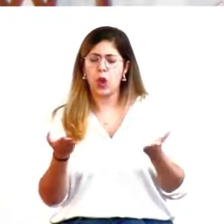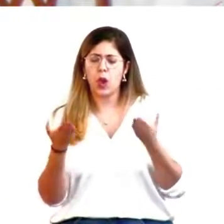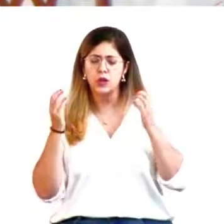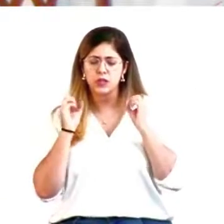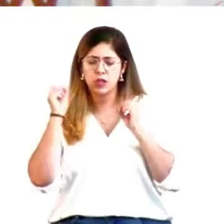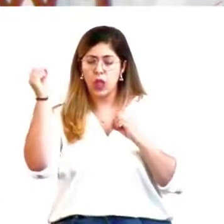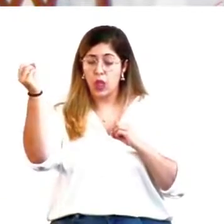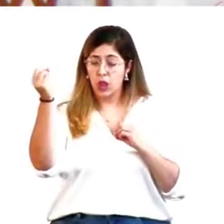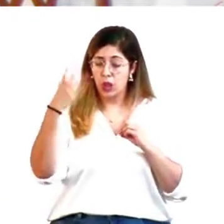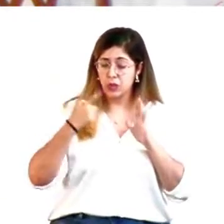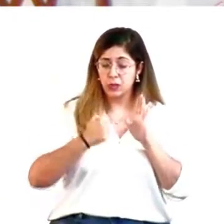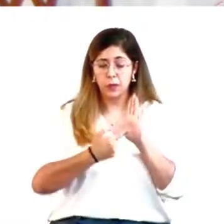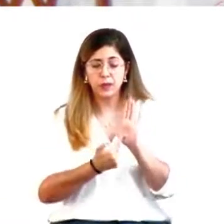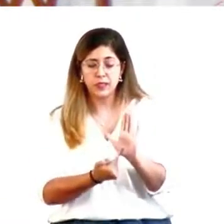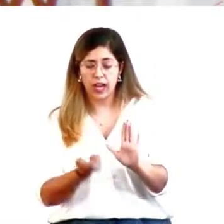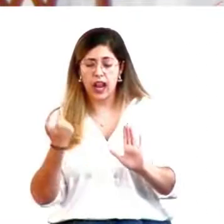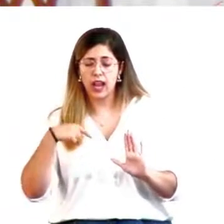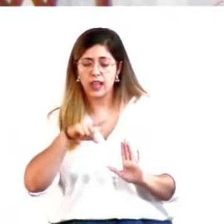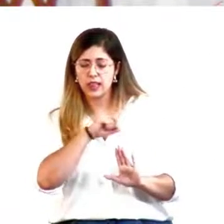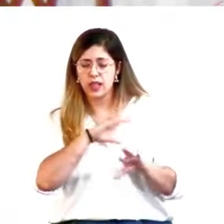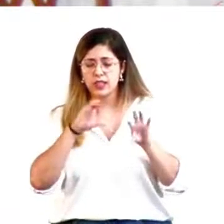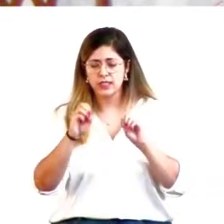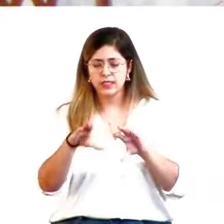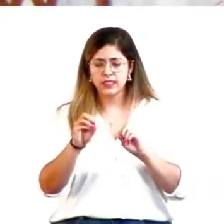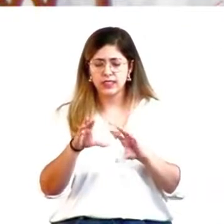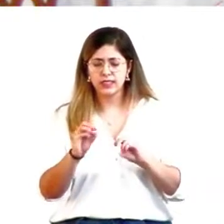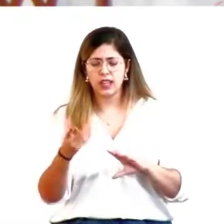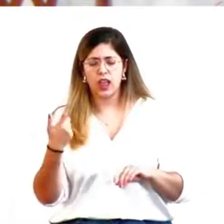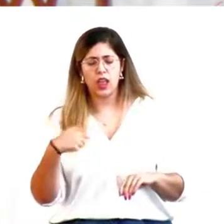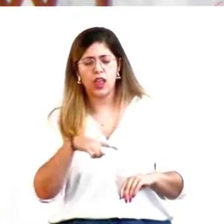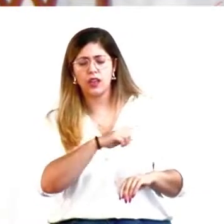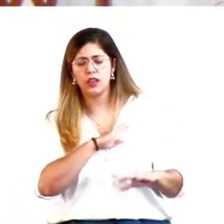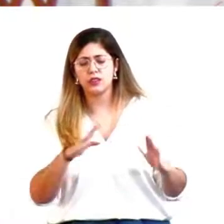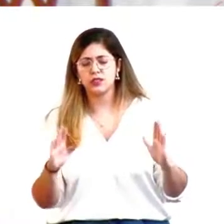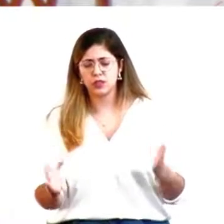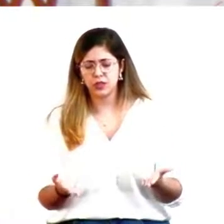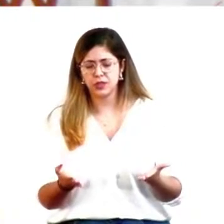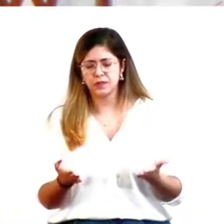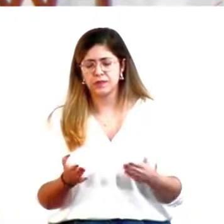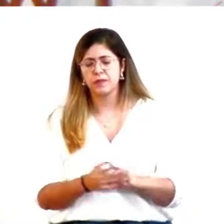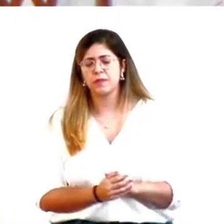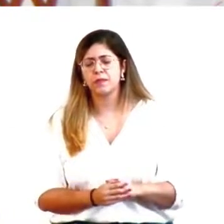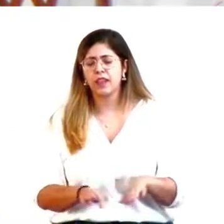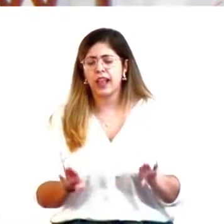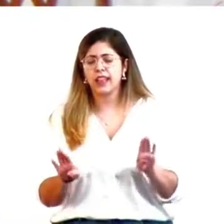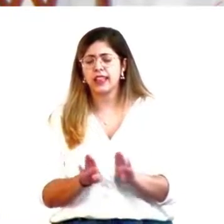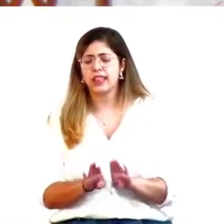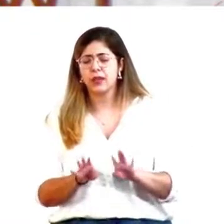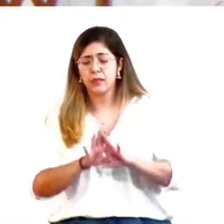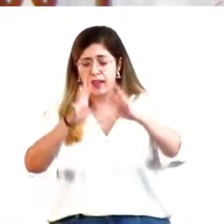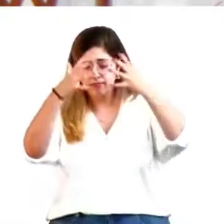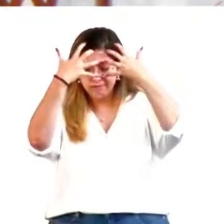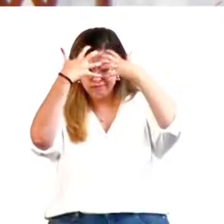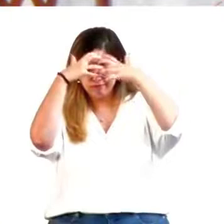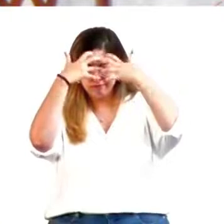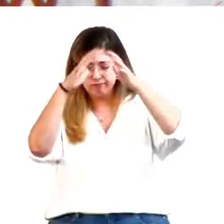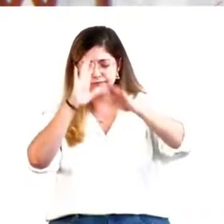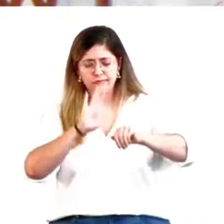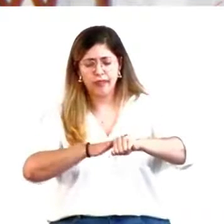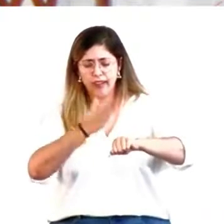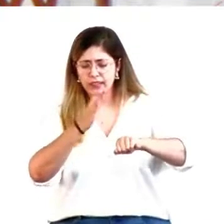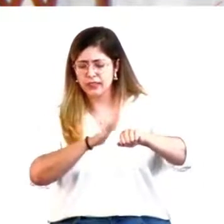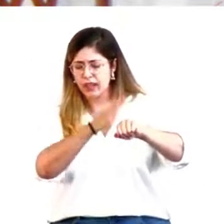àquilo que o Senhor quer nos ensinar, que possa aclarar o nosso entendimento, de tal maneira